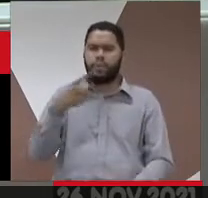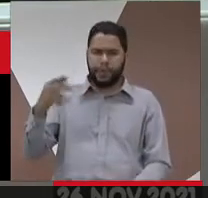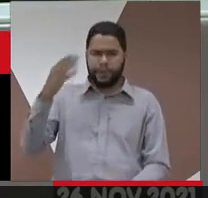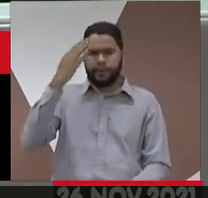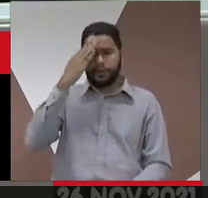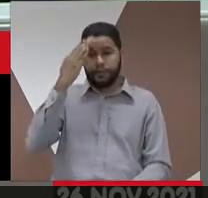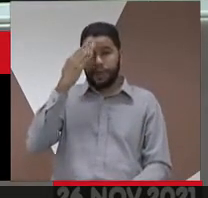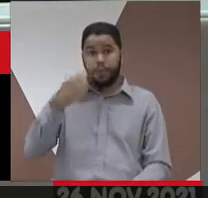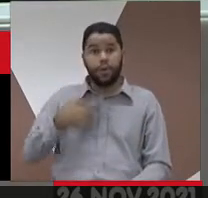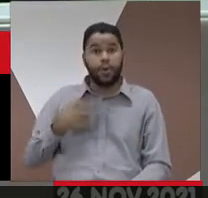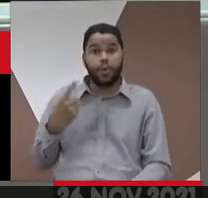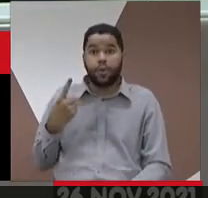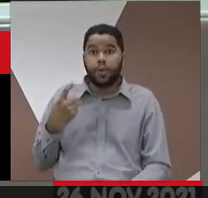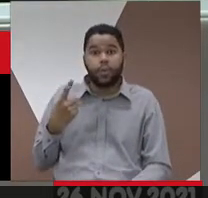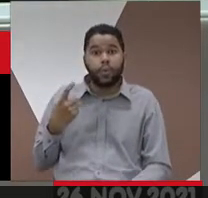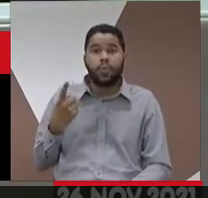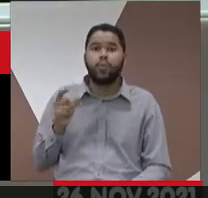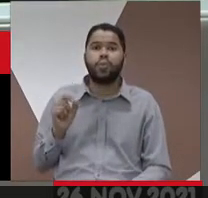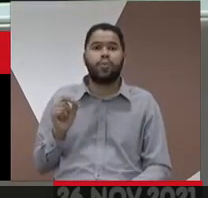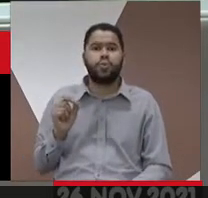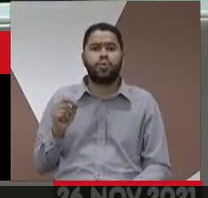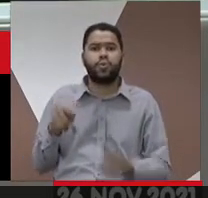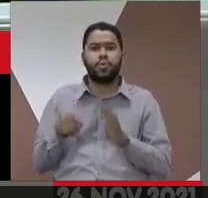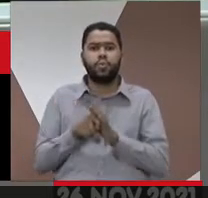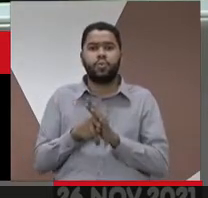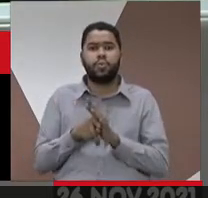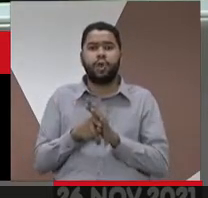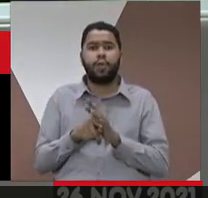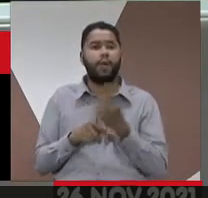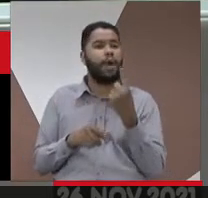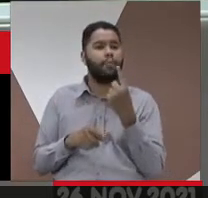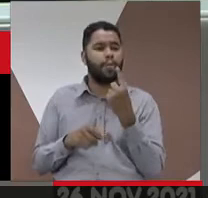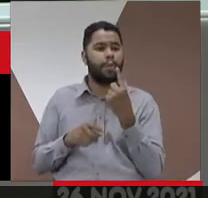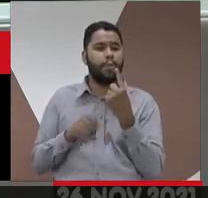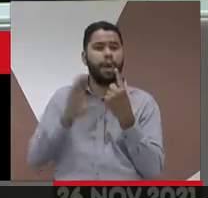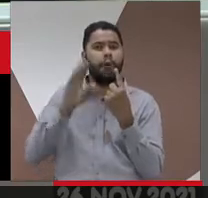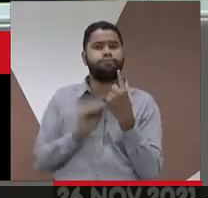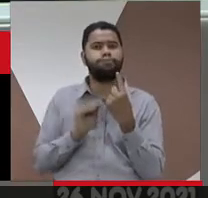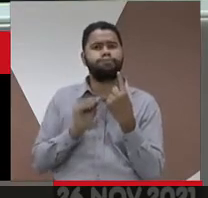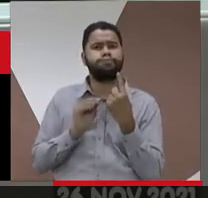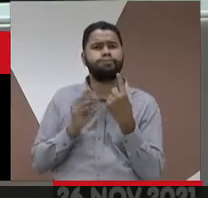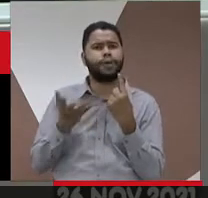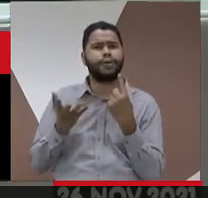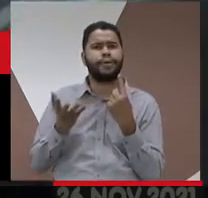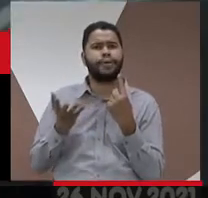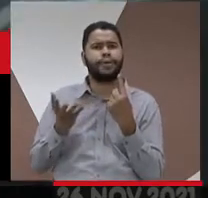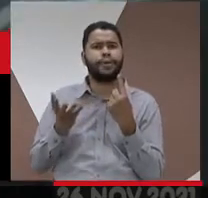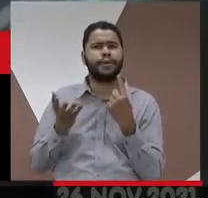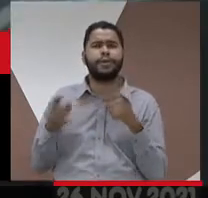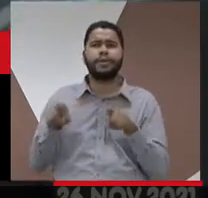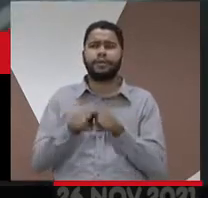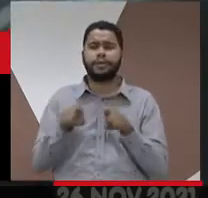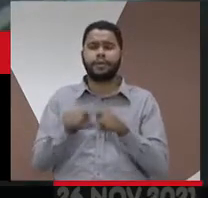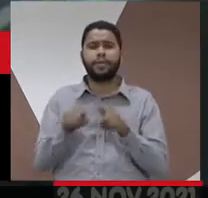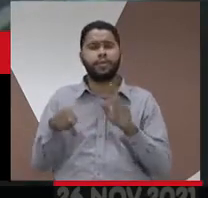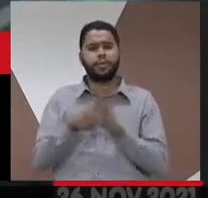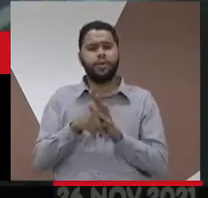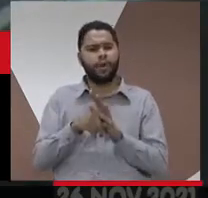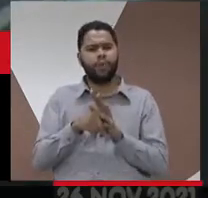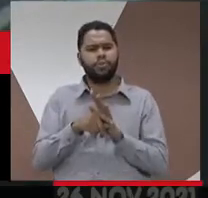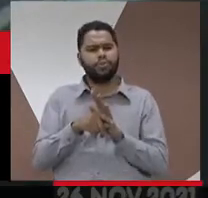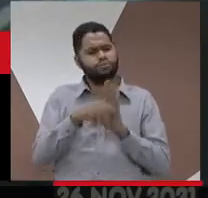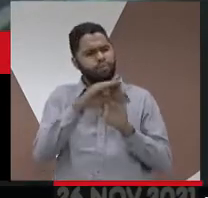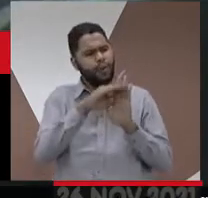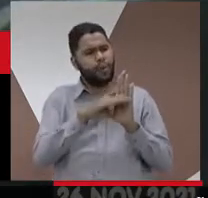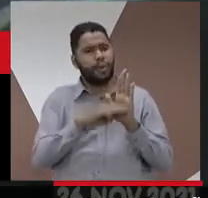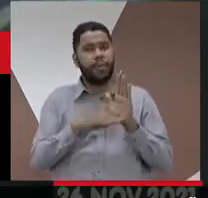o único que tinha o canal desligado para falar. E nós temos um equipamento de primeiro mundo,